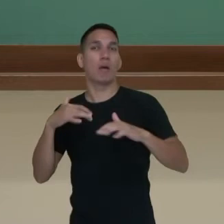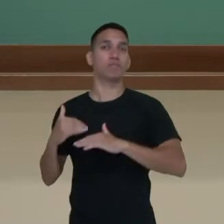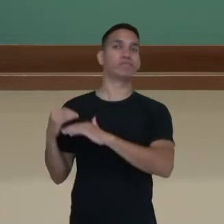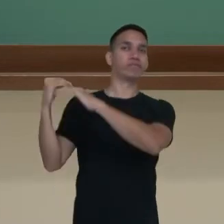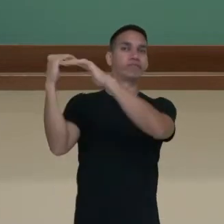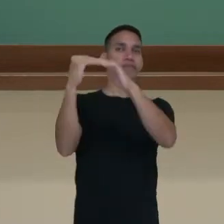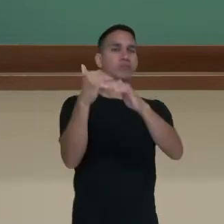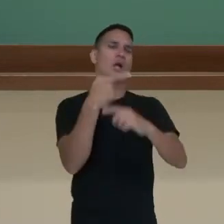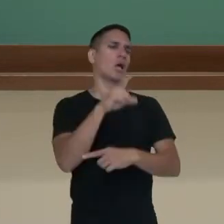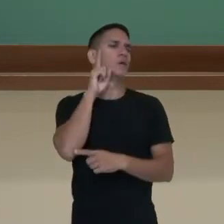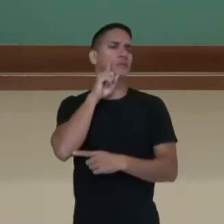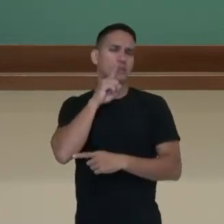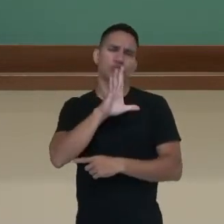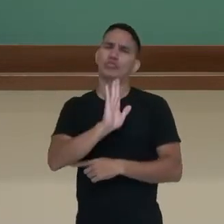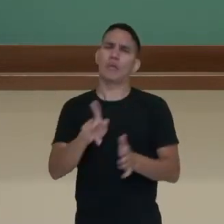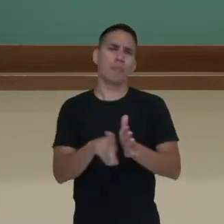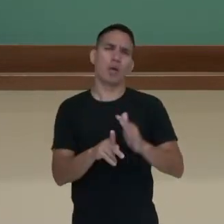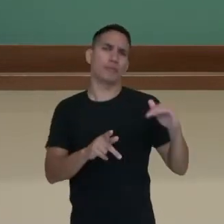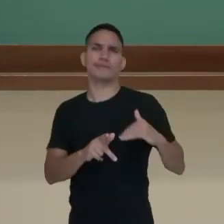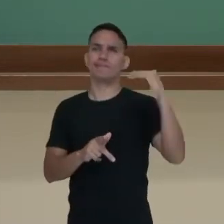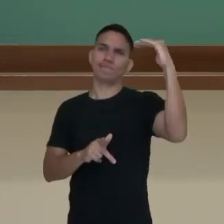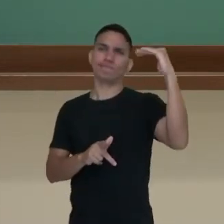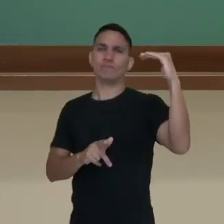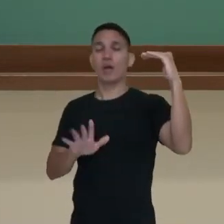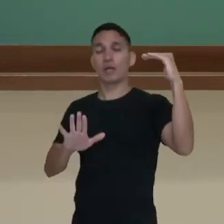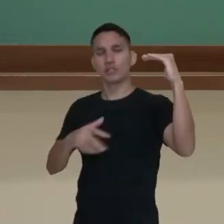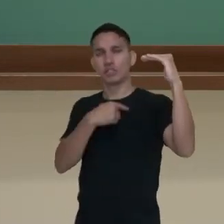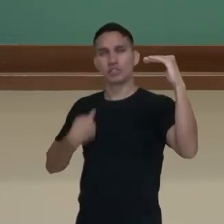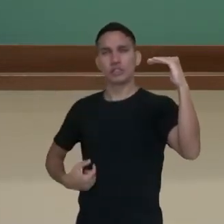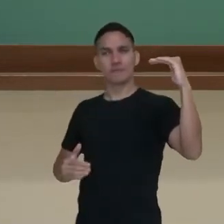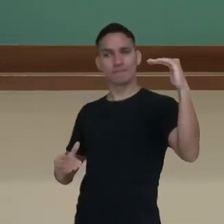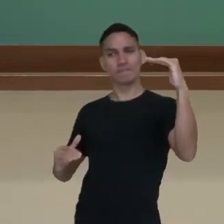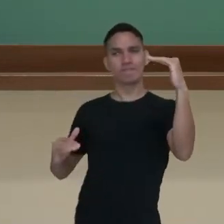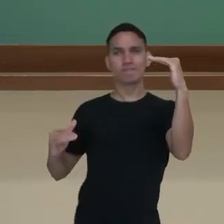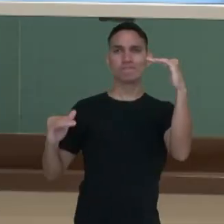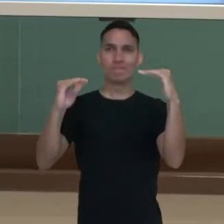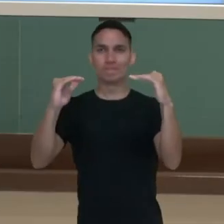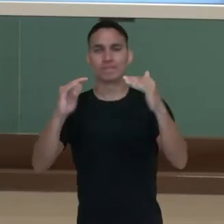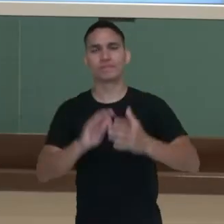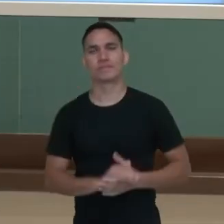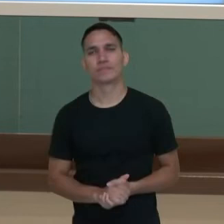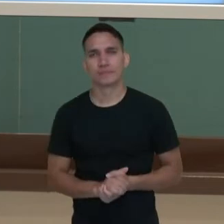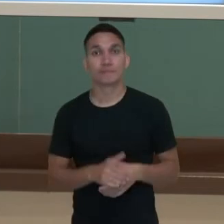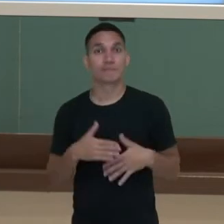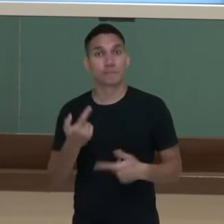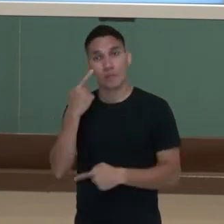Unidos é indiscutivelmente um país hegemônico. Bom, enfim. Então, olha só,